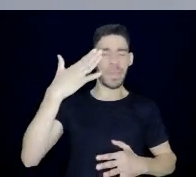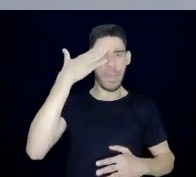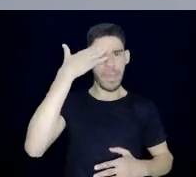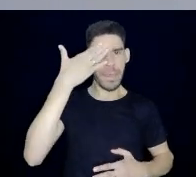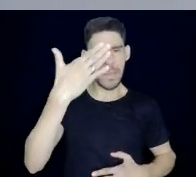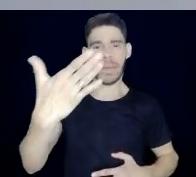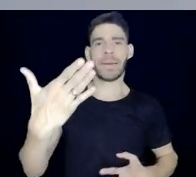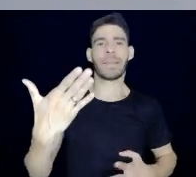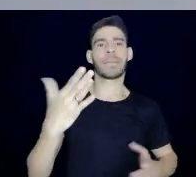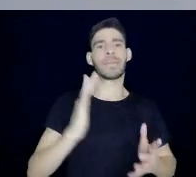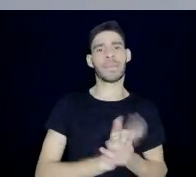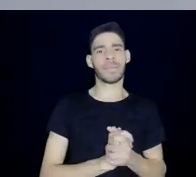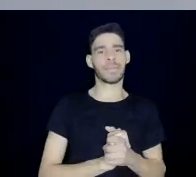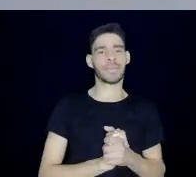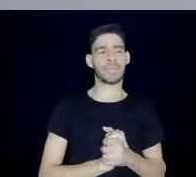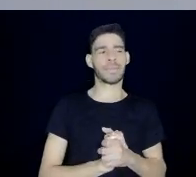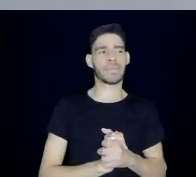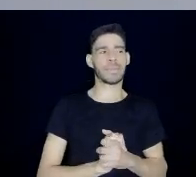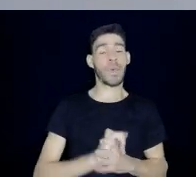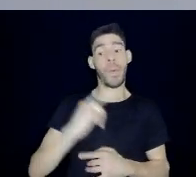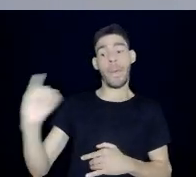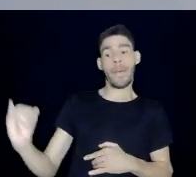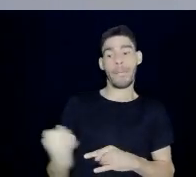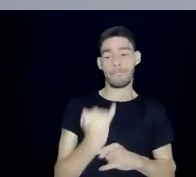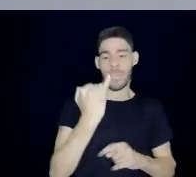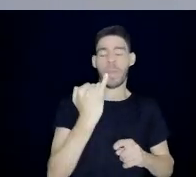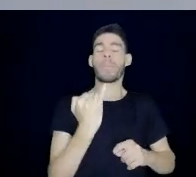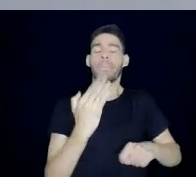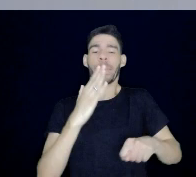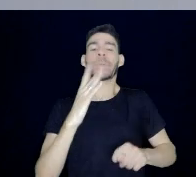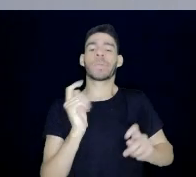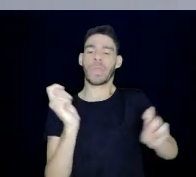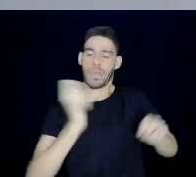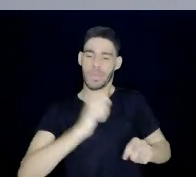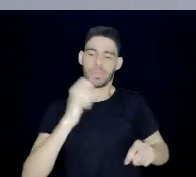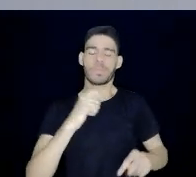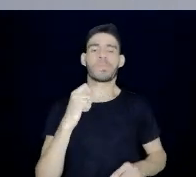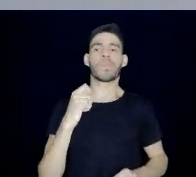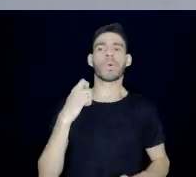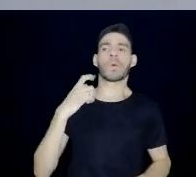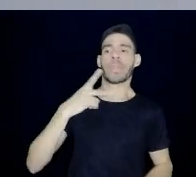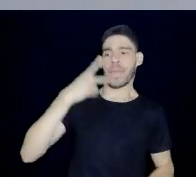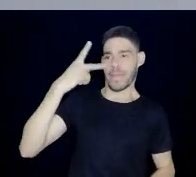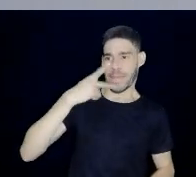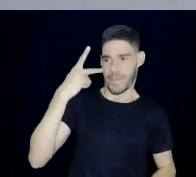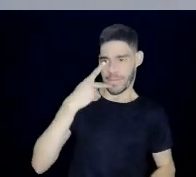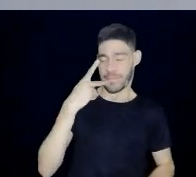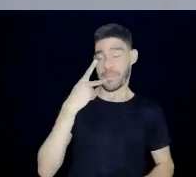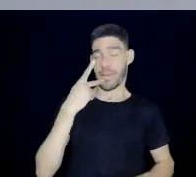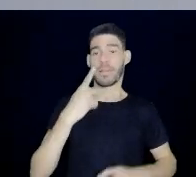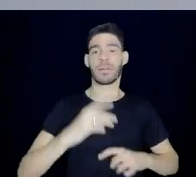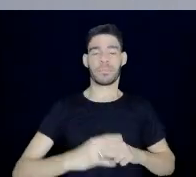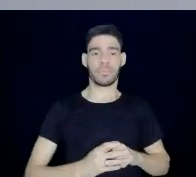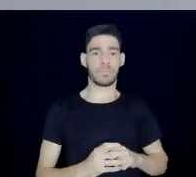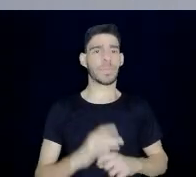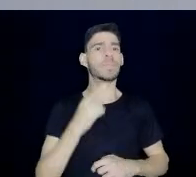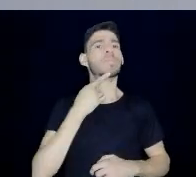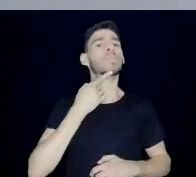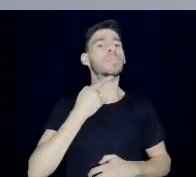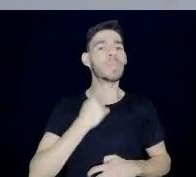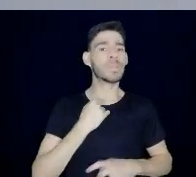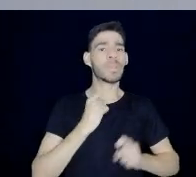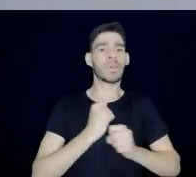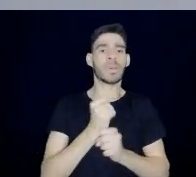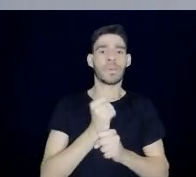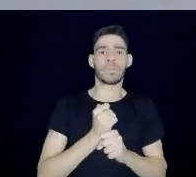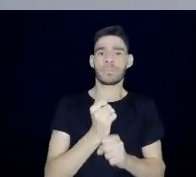de agradecimento e pela oportunidade de poder estar fazendo esse registro e de desejar, no